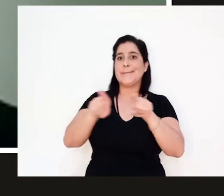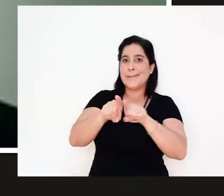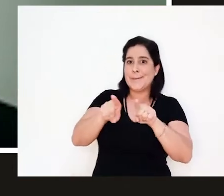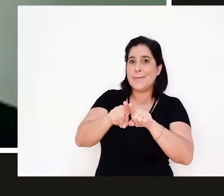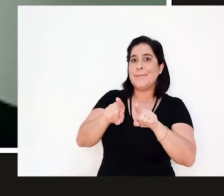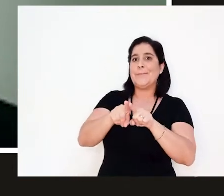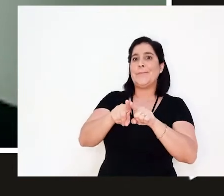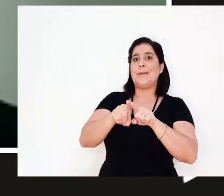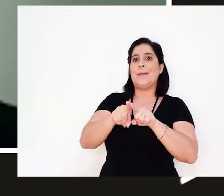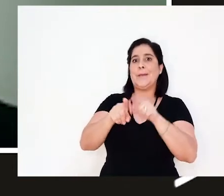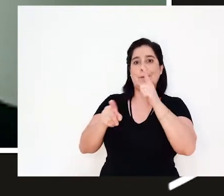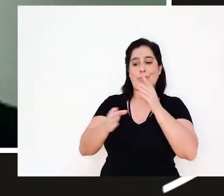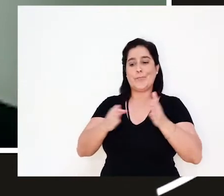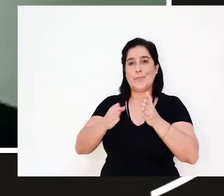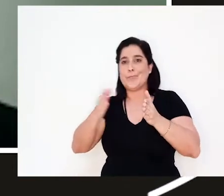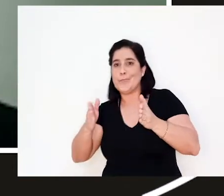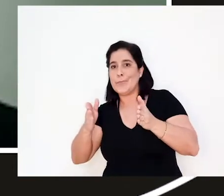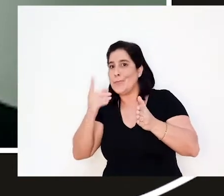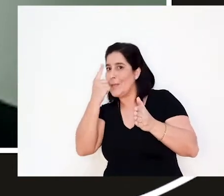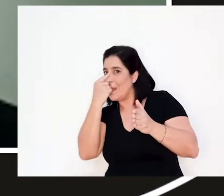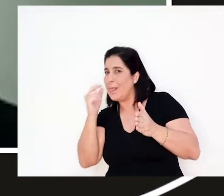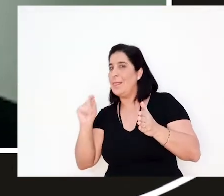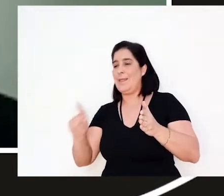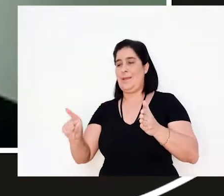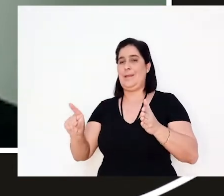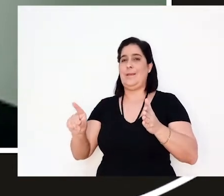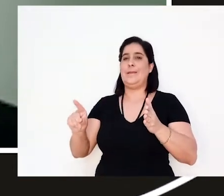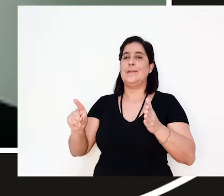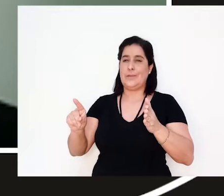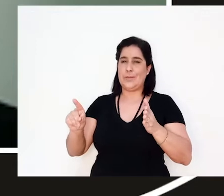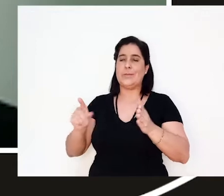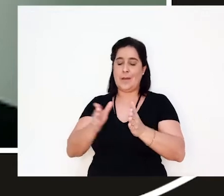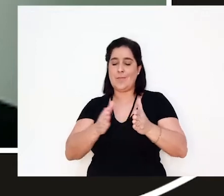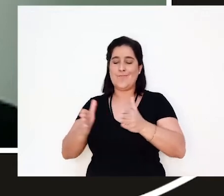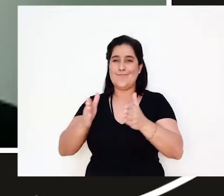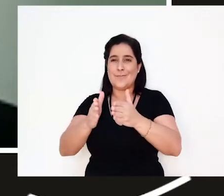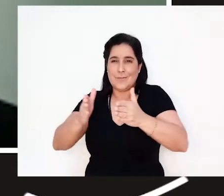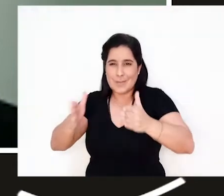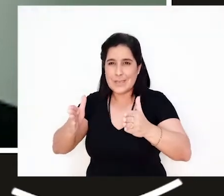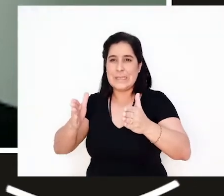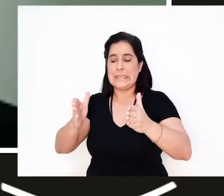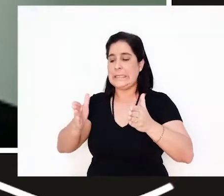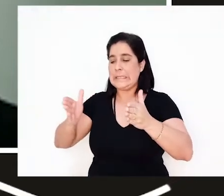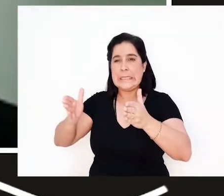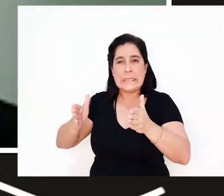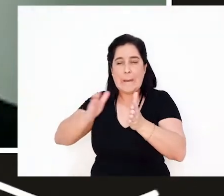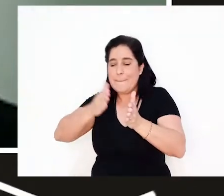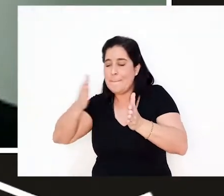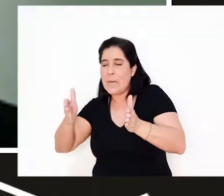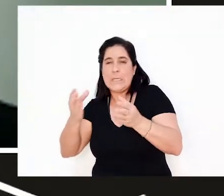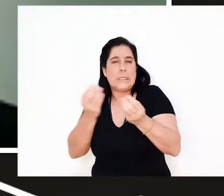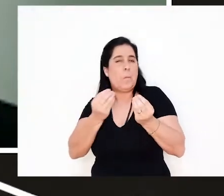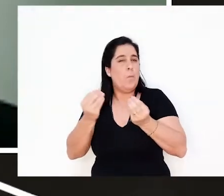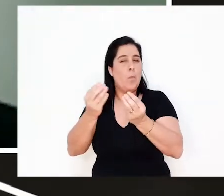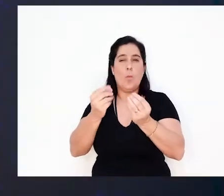flutuante que pega a lancha, dá para ver bastante o lixo que tem, apesar de ser um rio grandão, né? Mas nas margens eu vejo, né, que